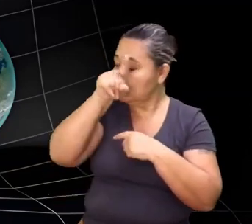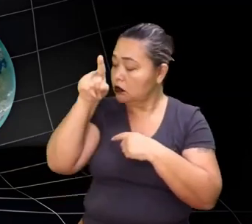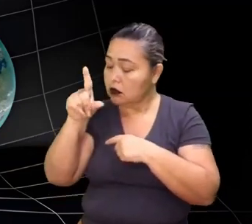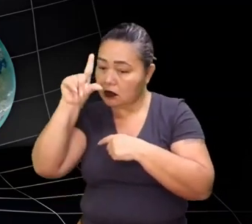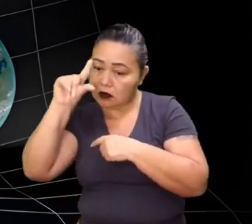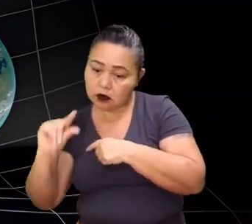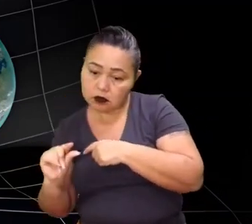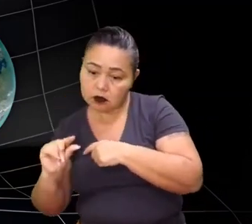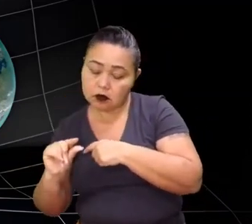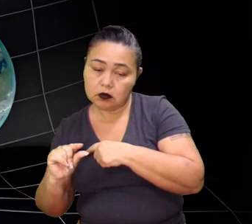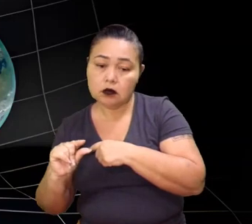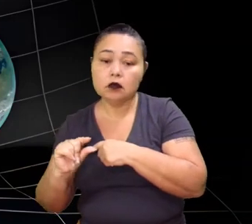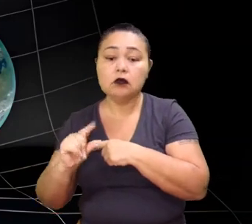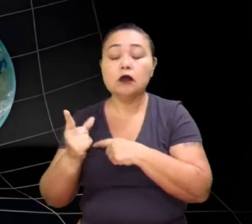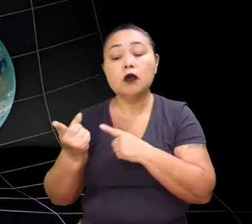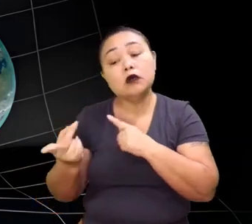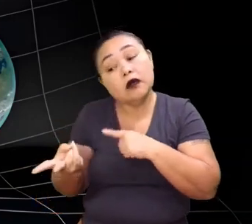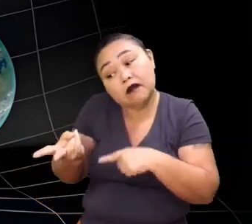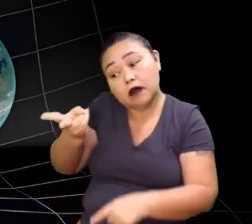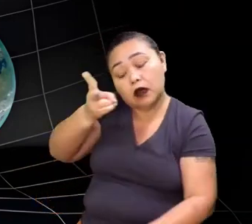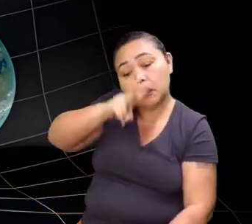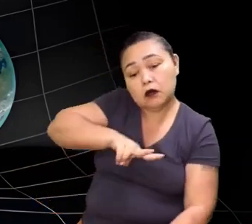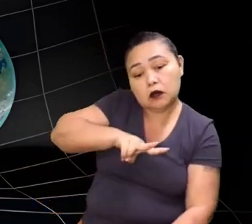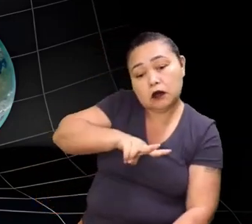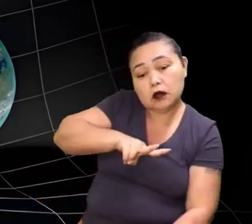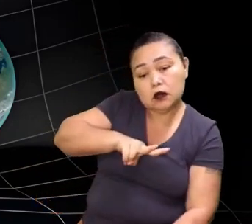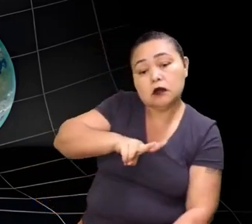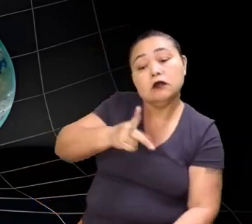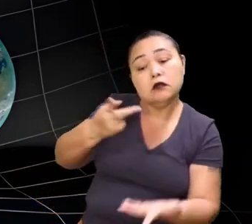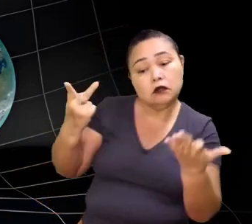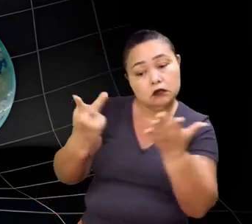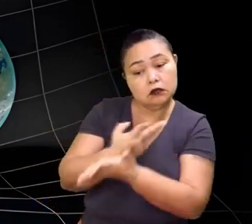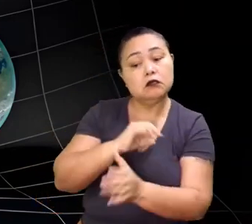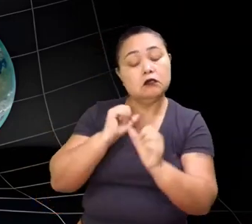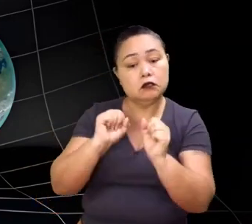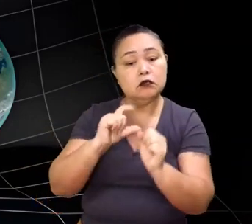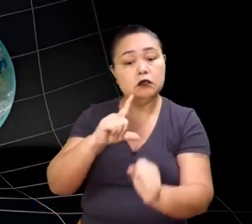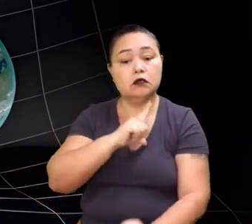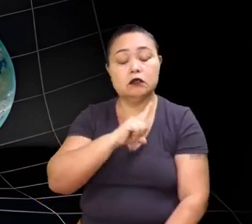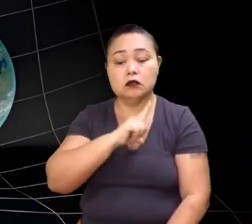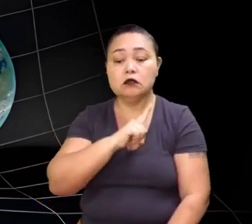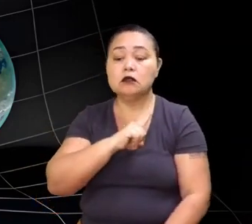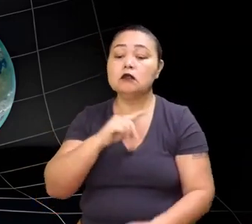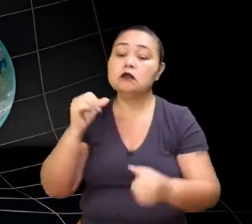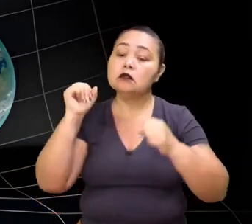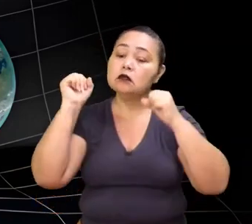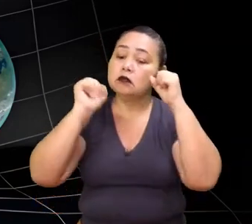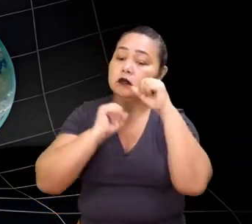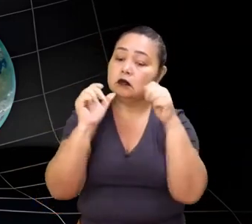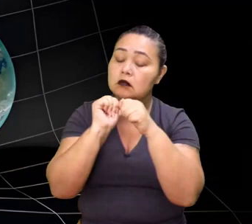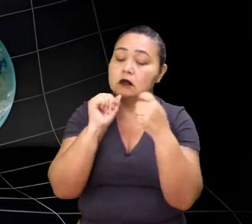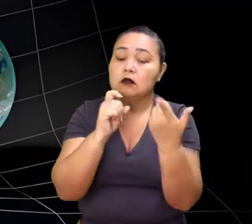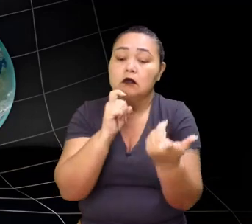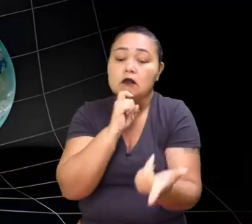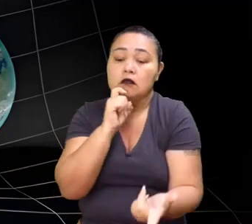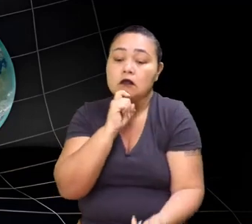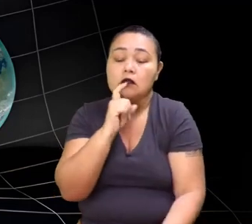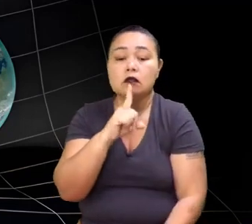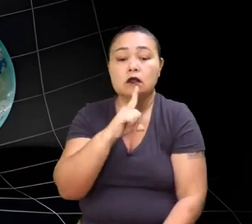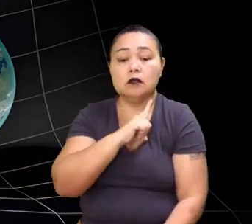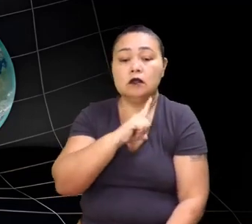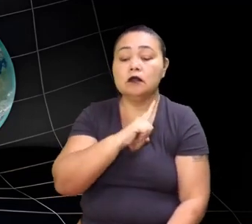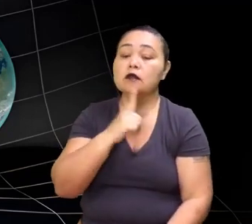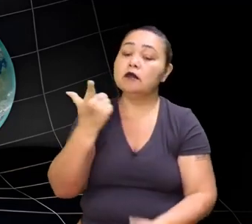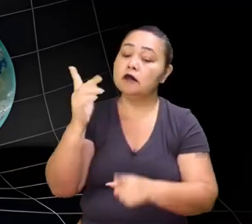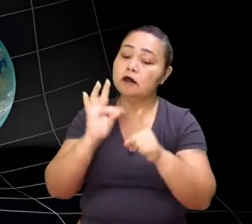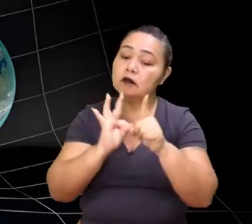de temperatura mais baixa e o inverso o inverso pode acontecer aí nós temos as máquinas frigoríficas então máquina térmica de